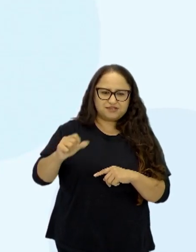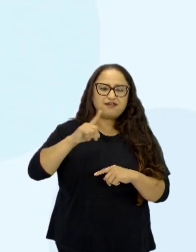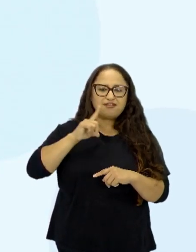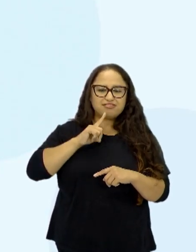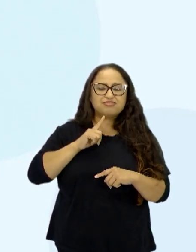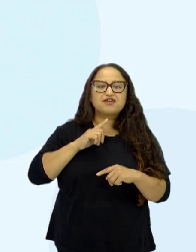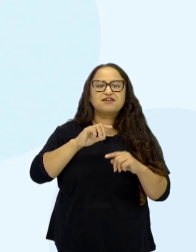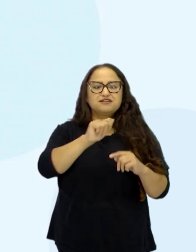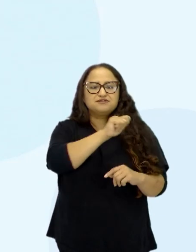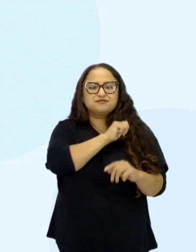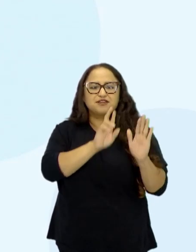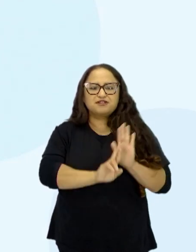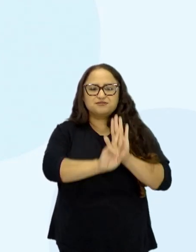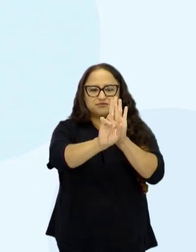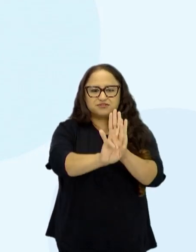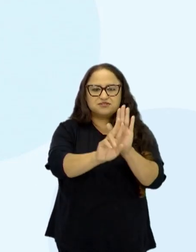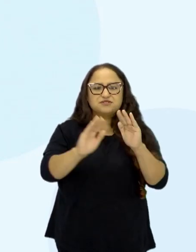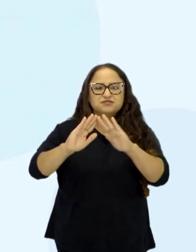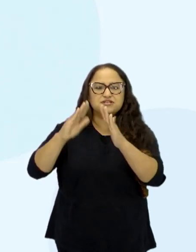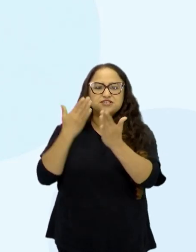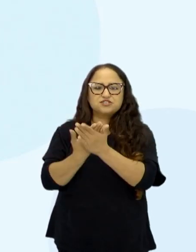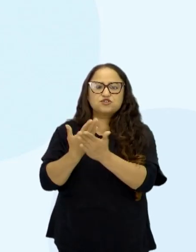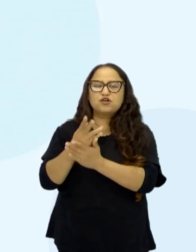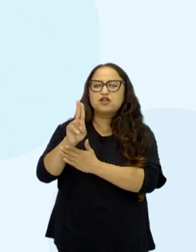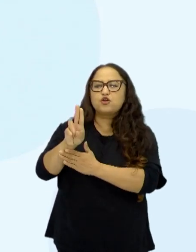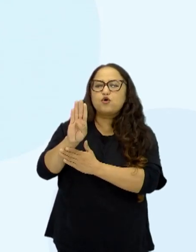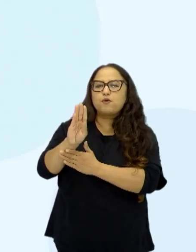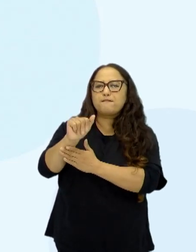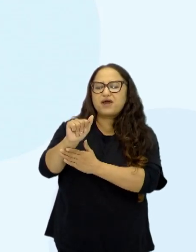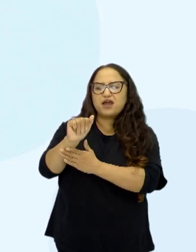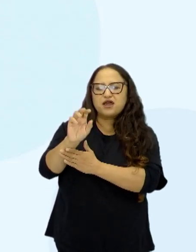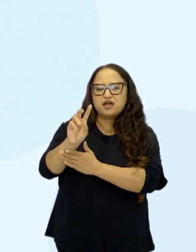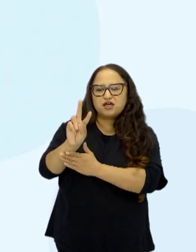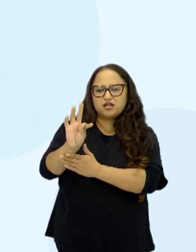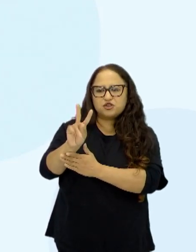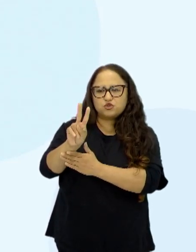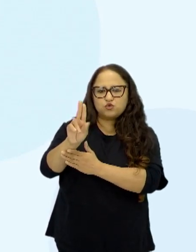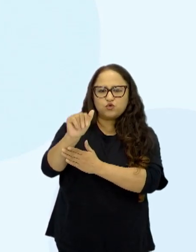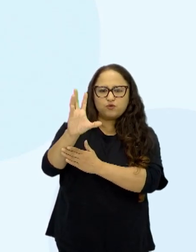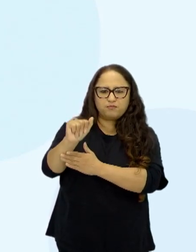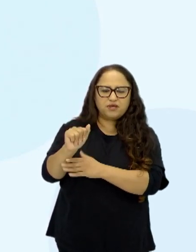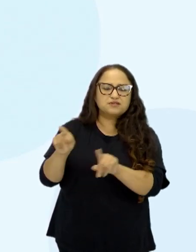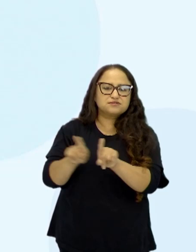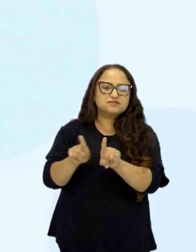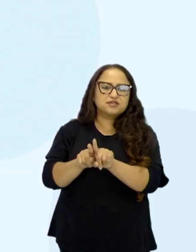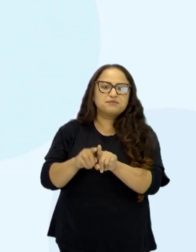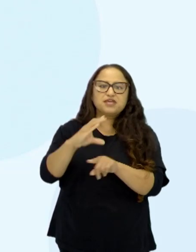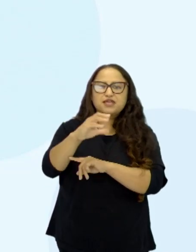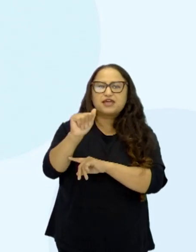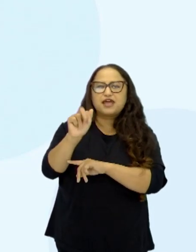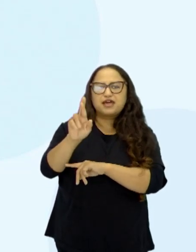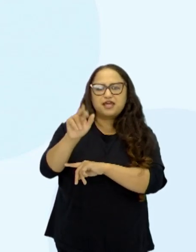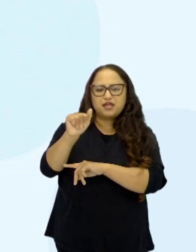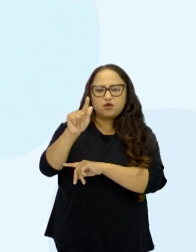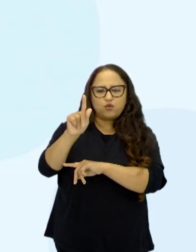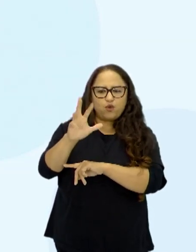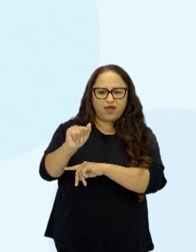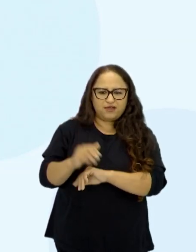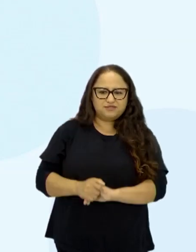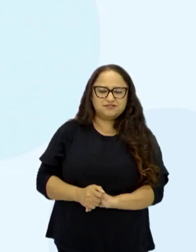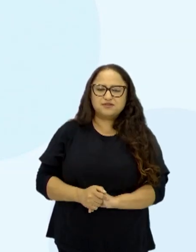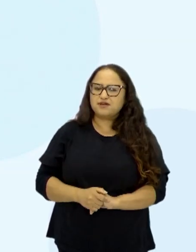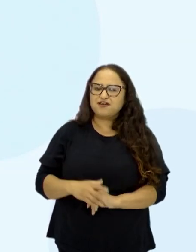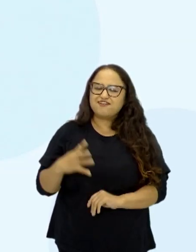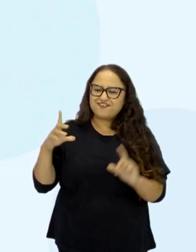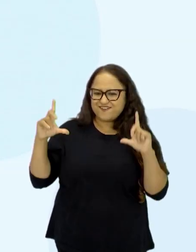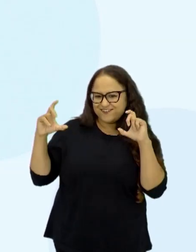estuda na Escola Estadual Aurelina Ferreira de Ubatuba, diretoria de ensino de Caraguatatuba. Tá aí, então, a foto dela bonitinha.